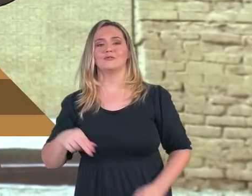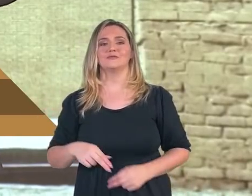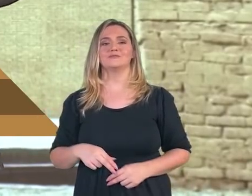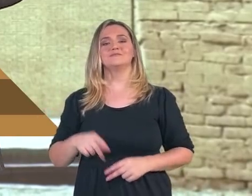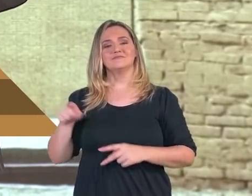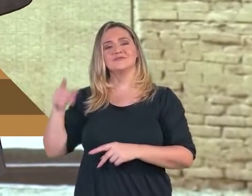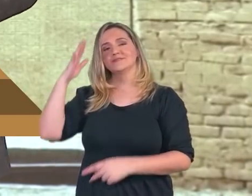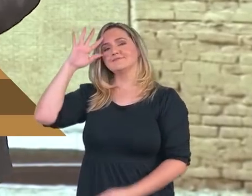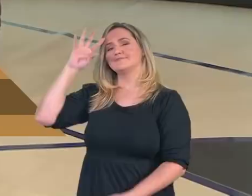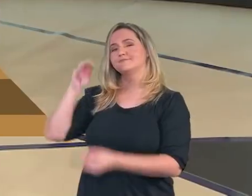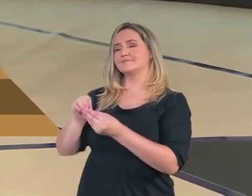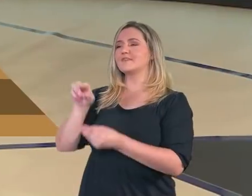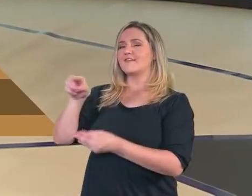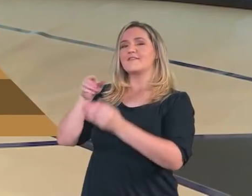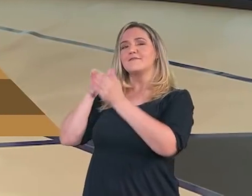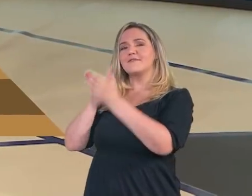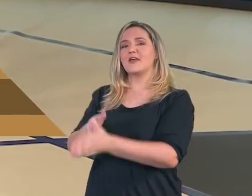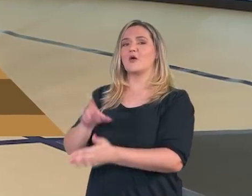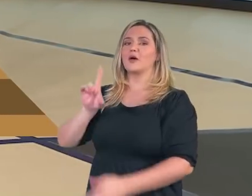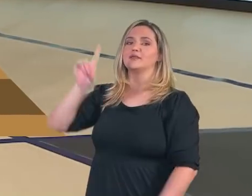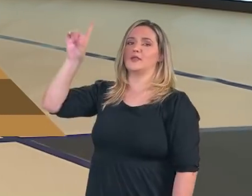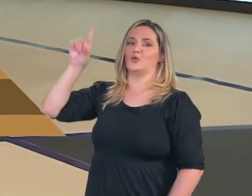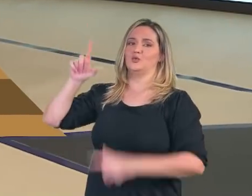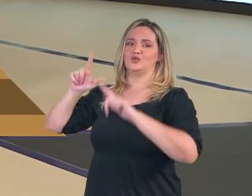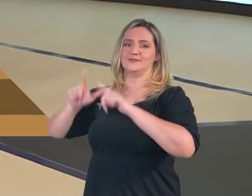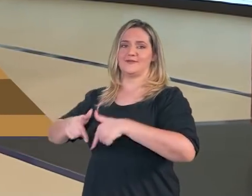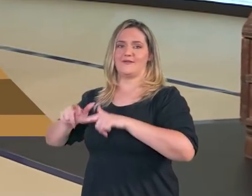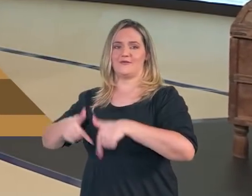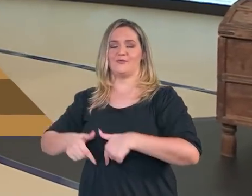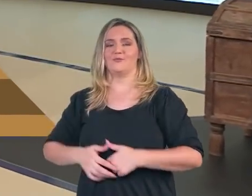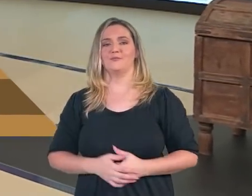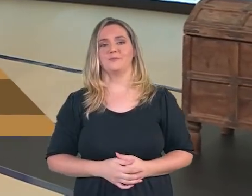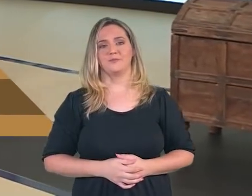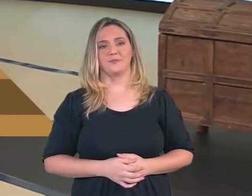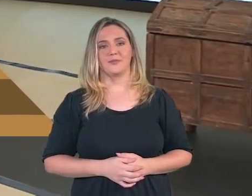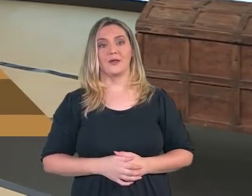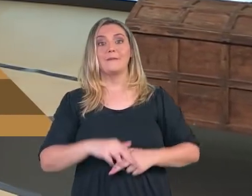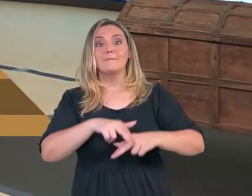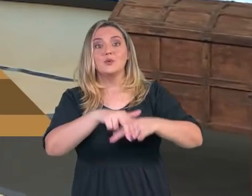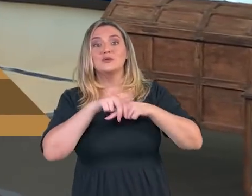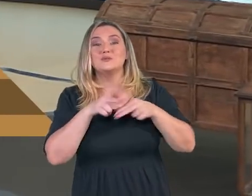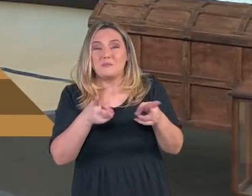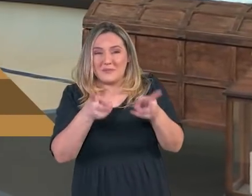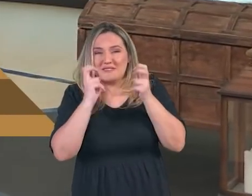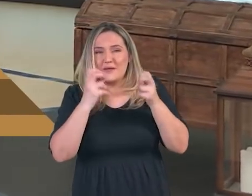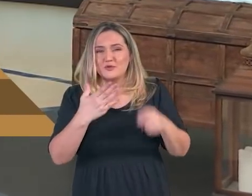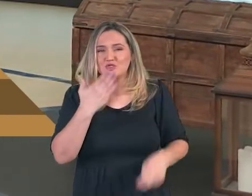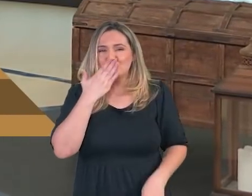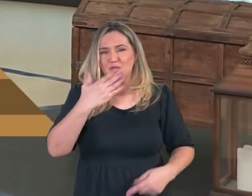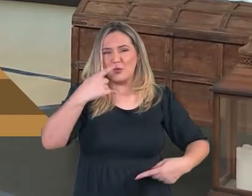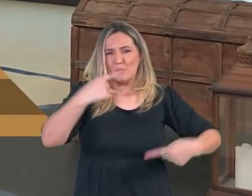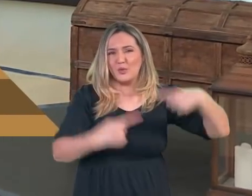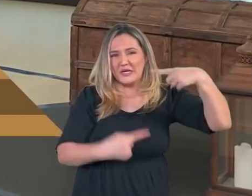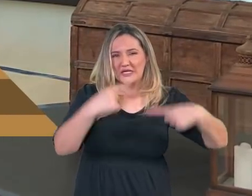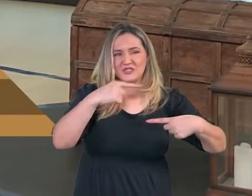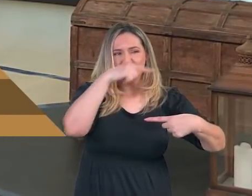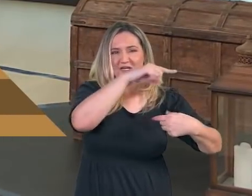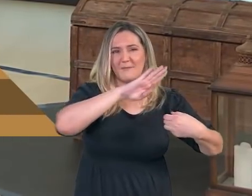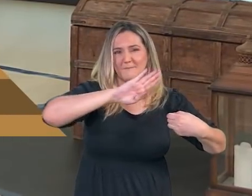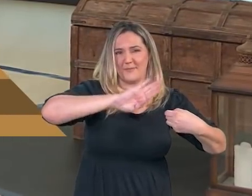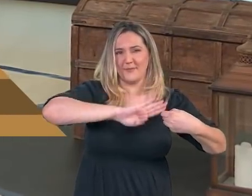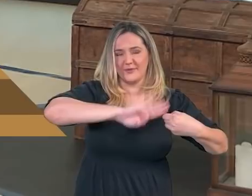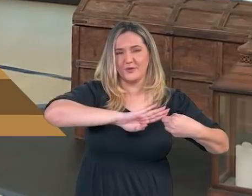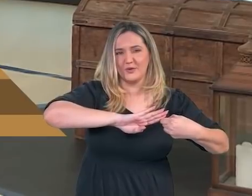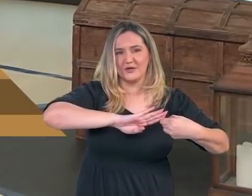Israel. Mas aí eu vejo a questão do regime babilônico, aquele que nós mencionamos no programa